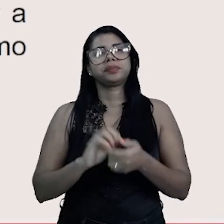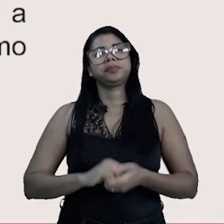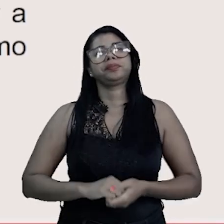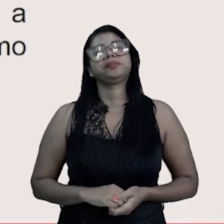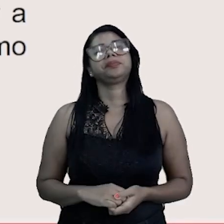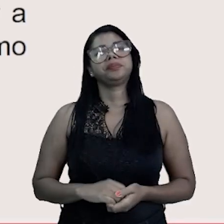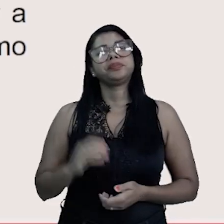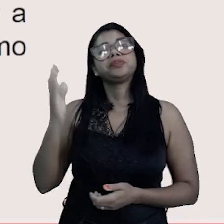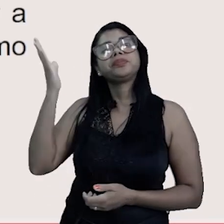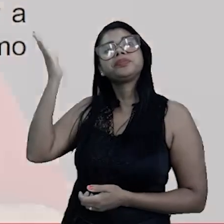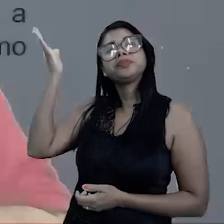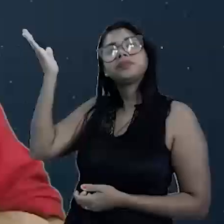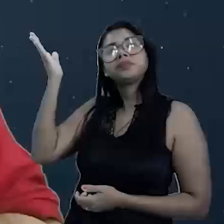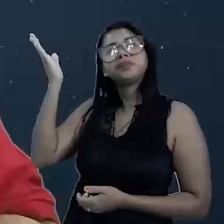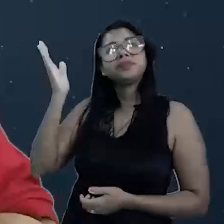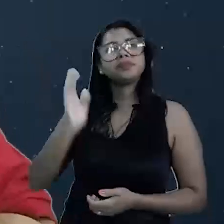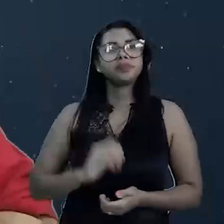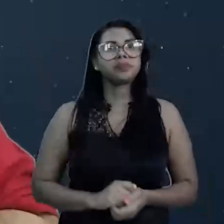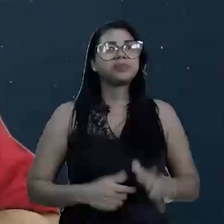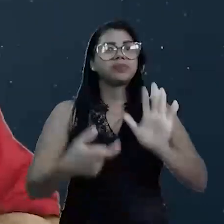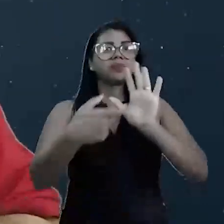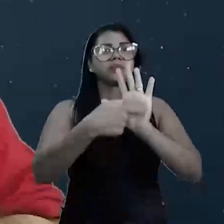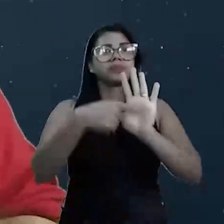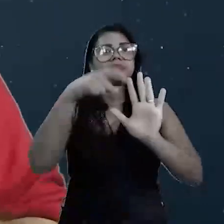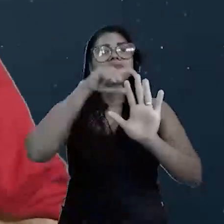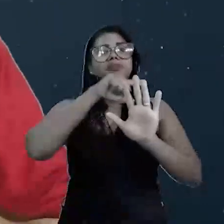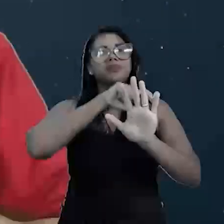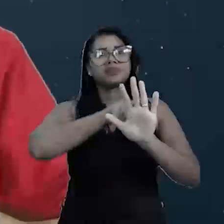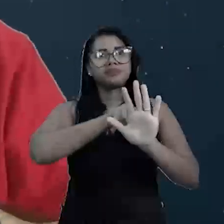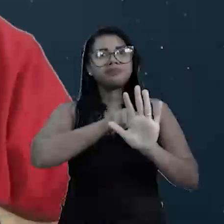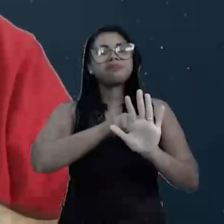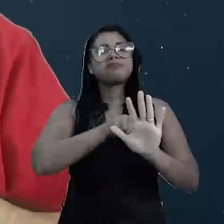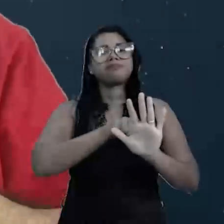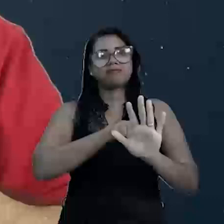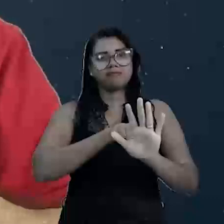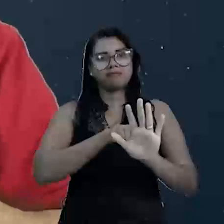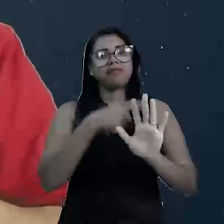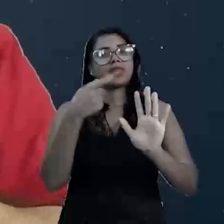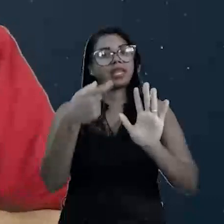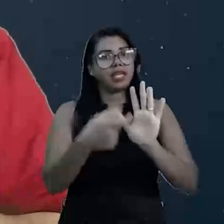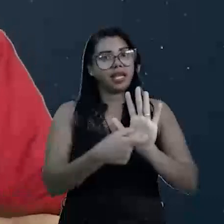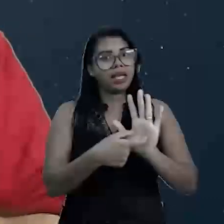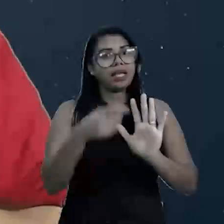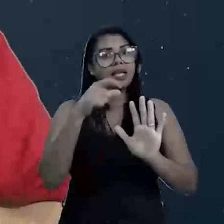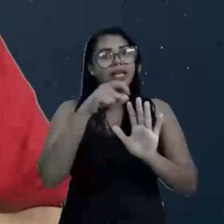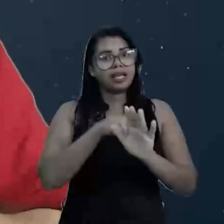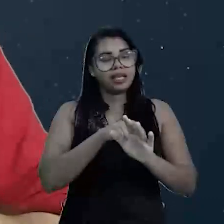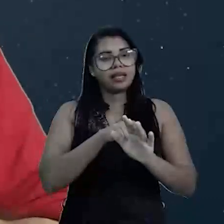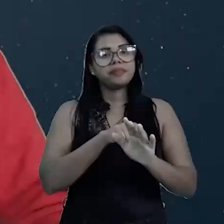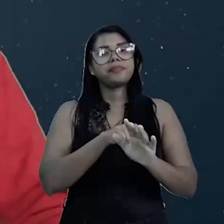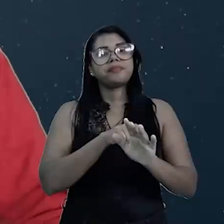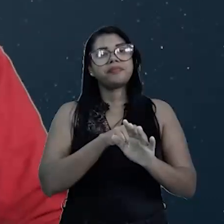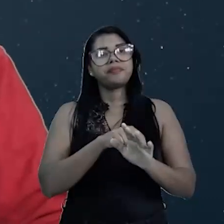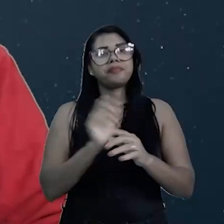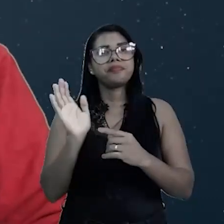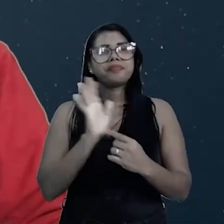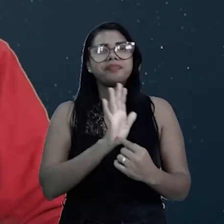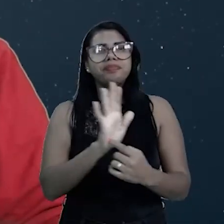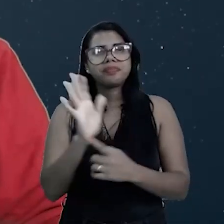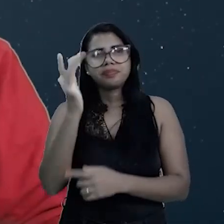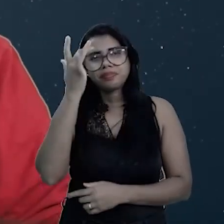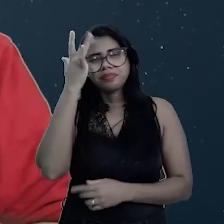essa? É a famosa elipse. A elipse é a omissão de um termo que é facilmente